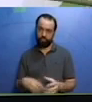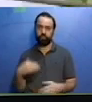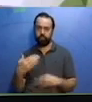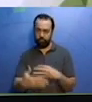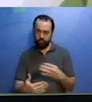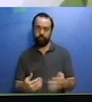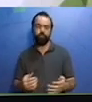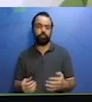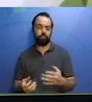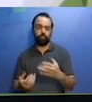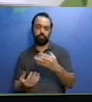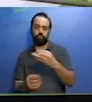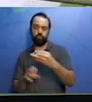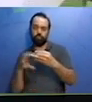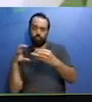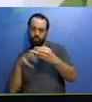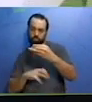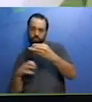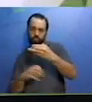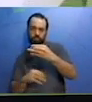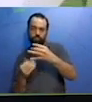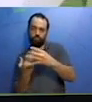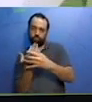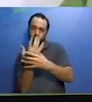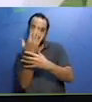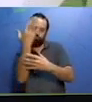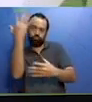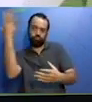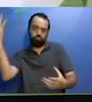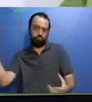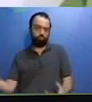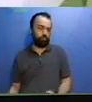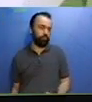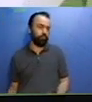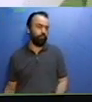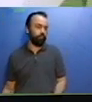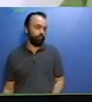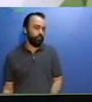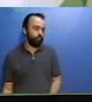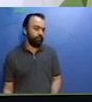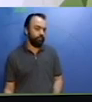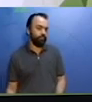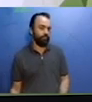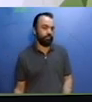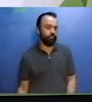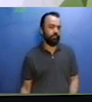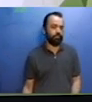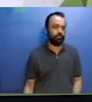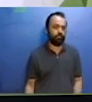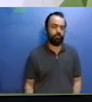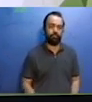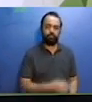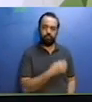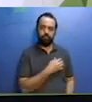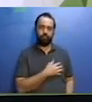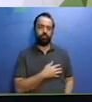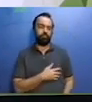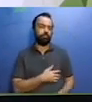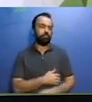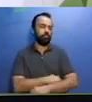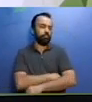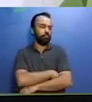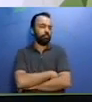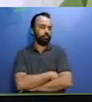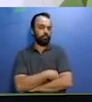próximo procedimento vai ser a evaporação da água, sobrando somente o sal no fundo do